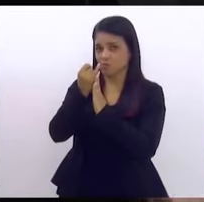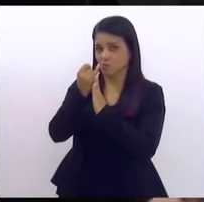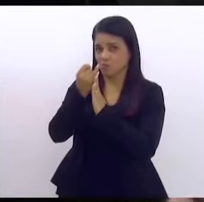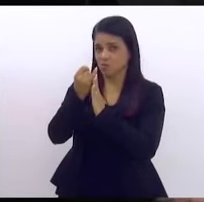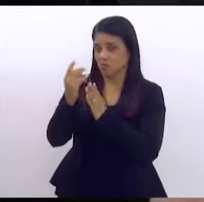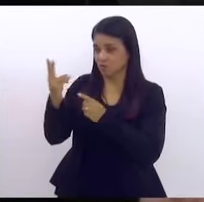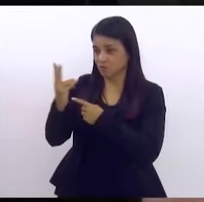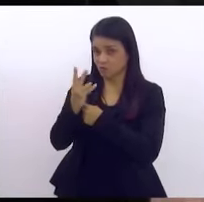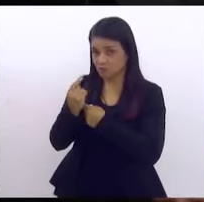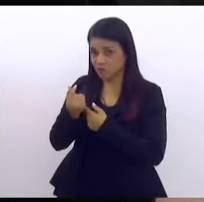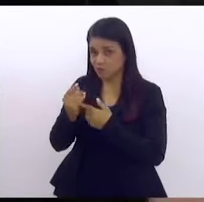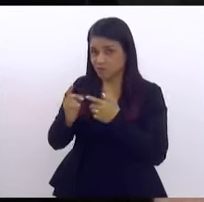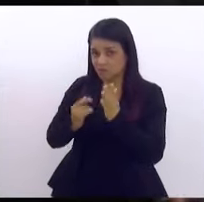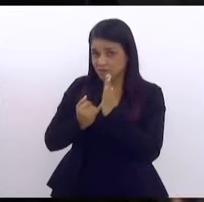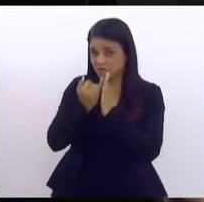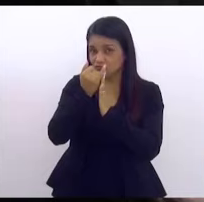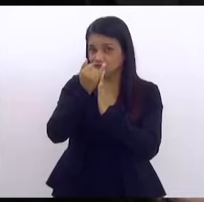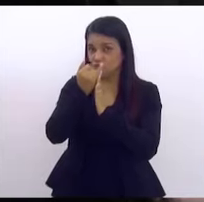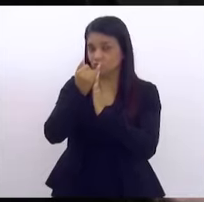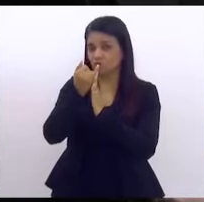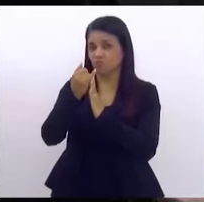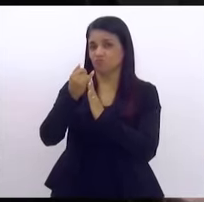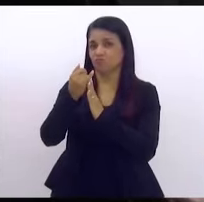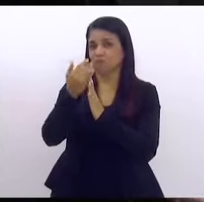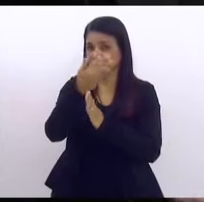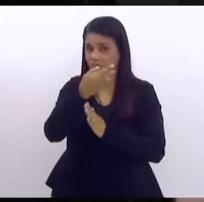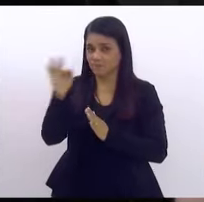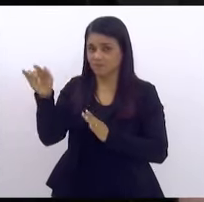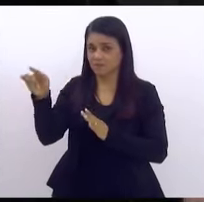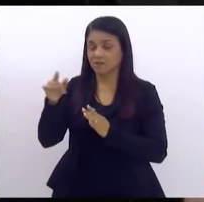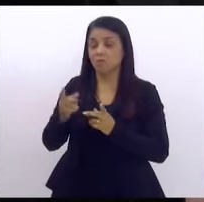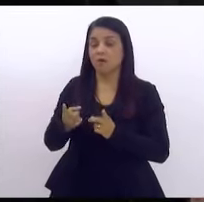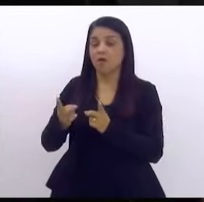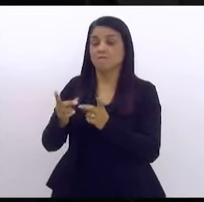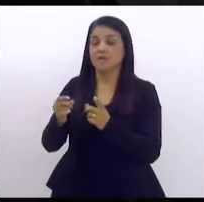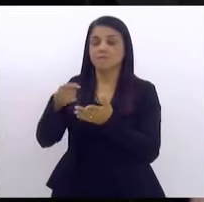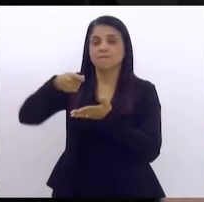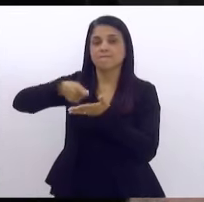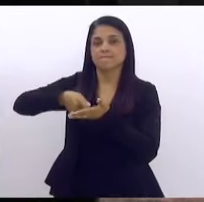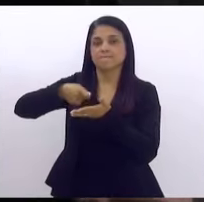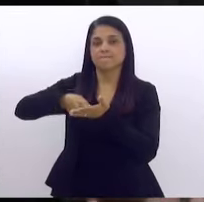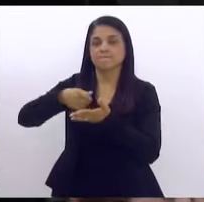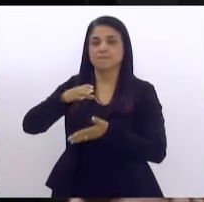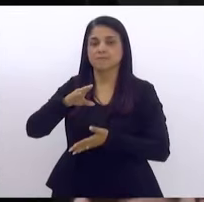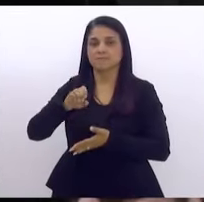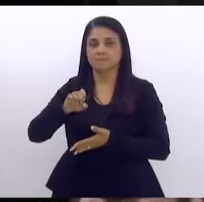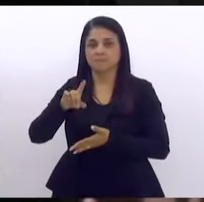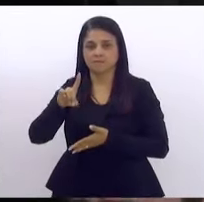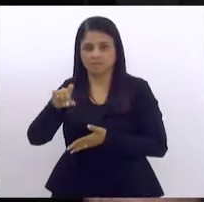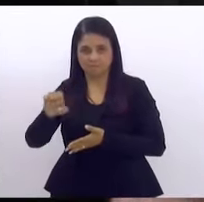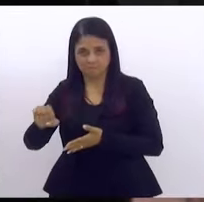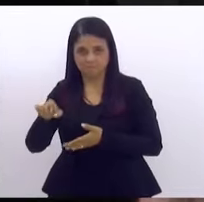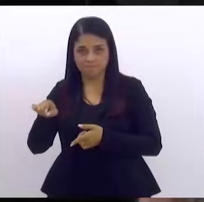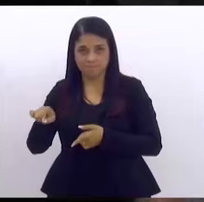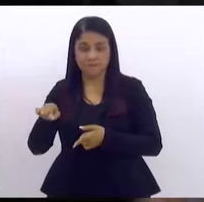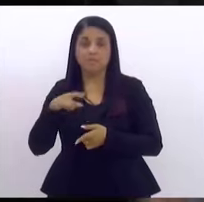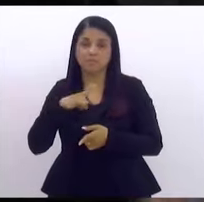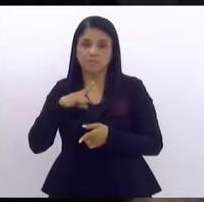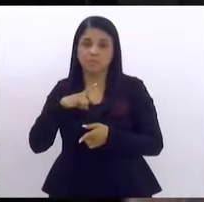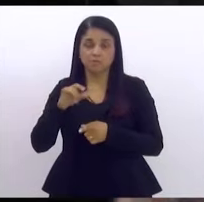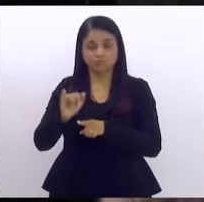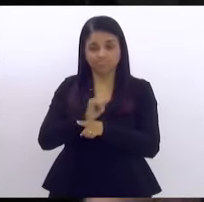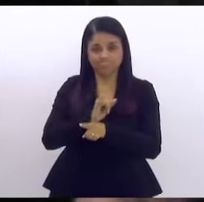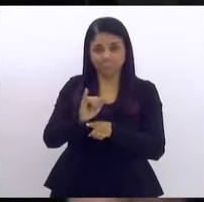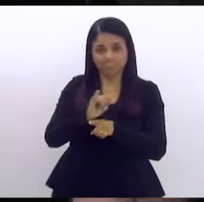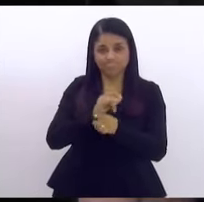como exigência exatamente à venda da SEDAI. E, obviamente, nós temos esses recursos que